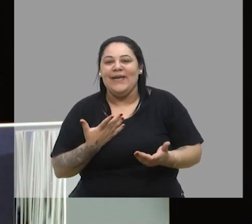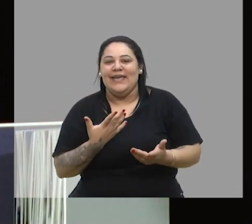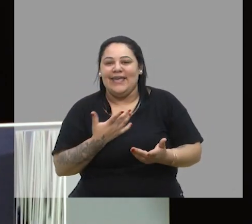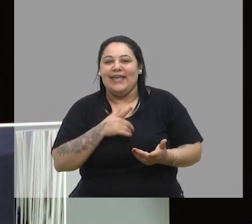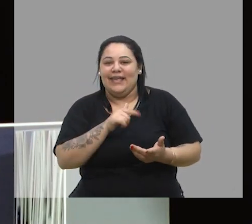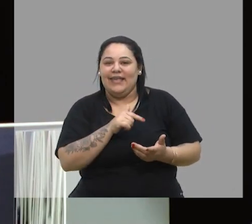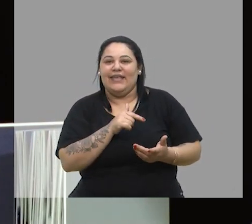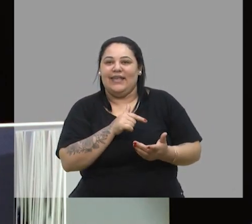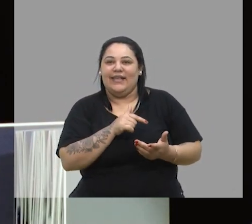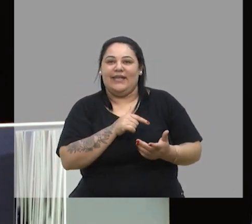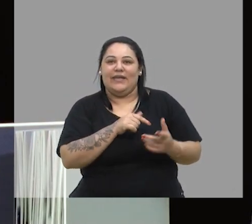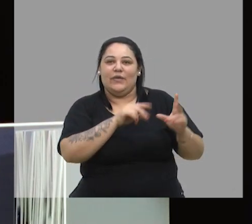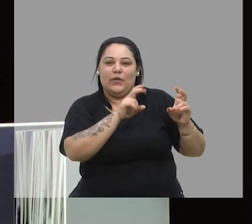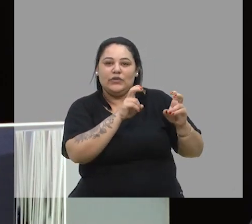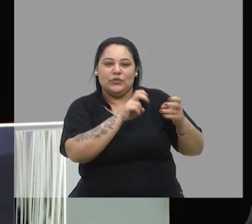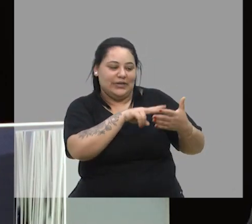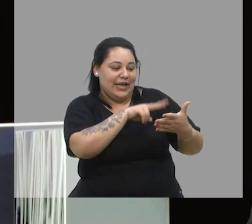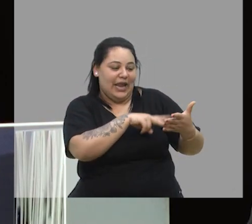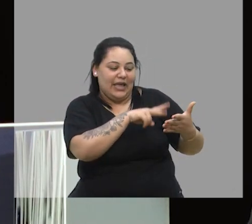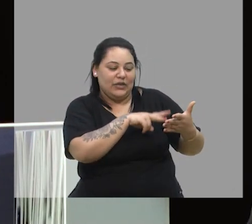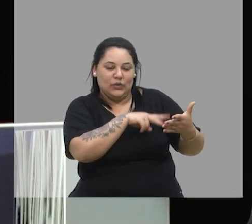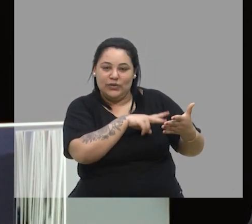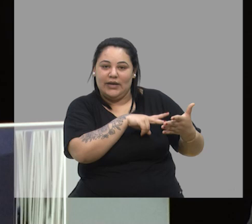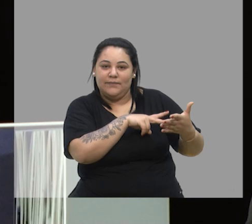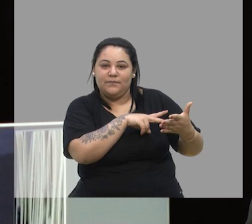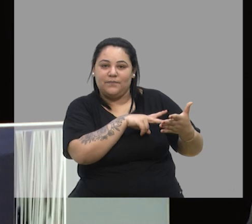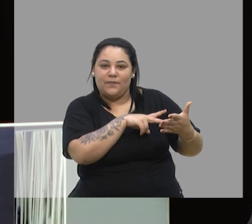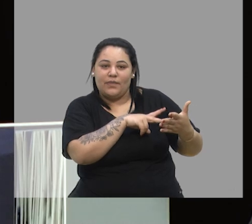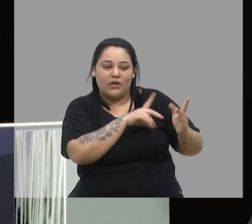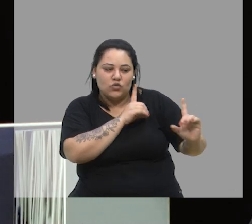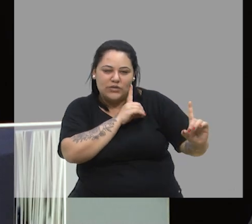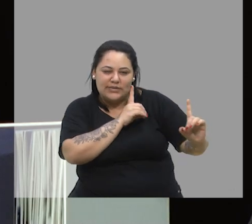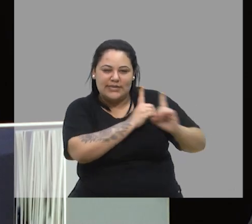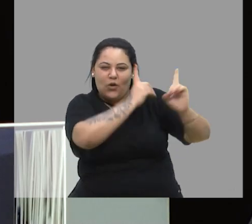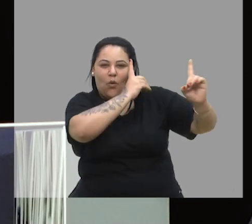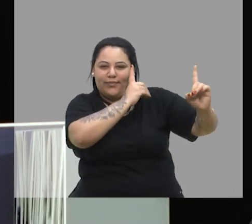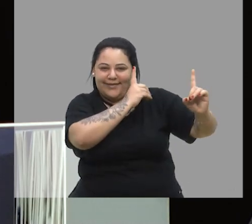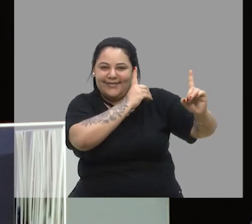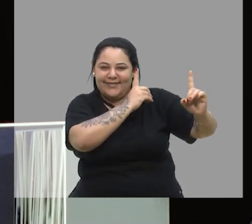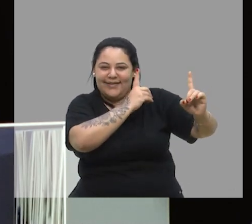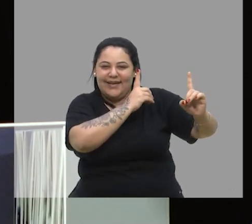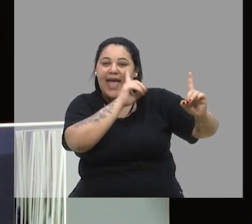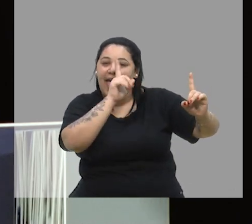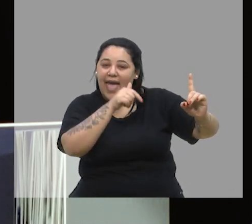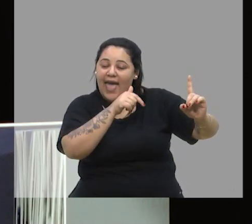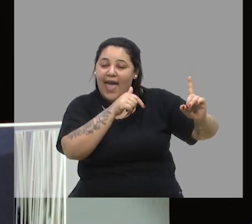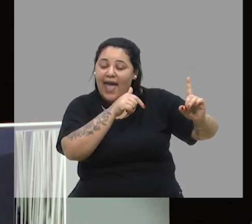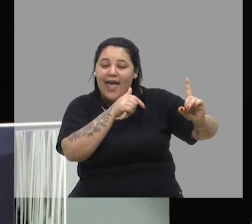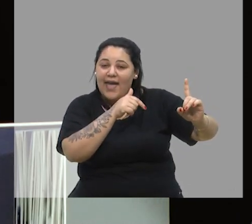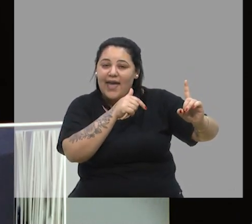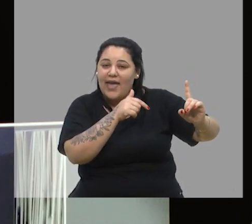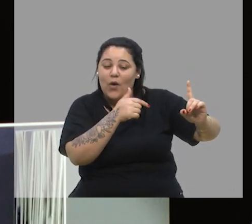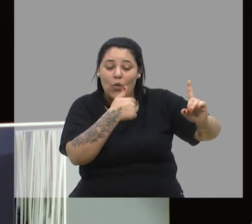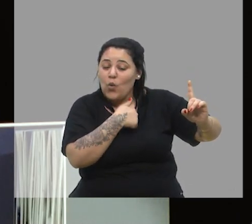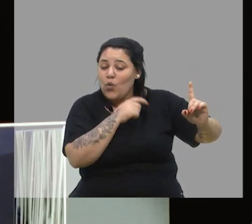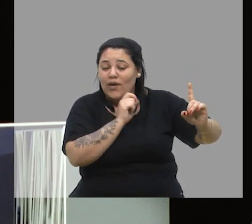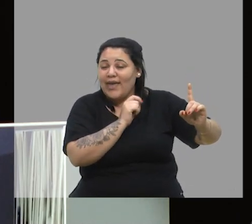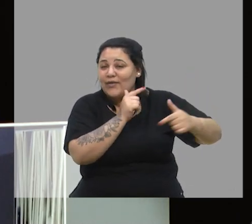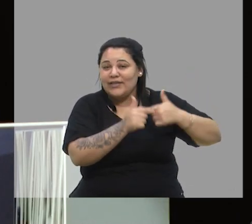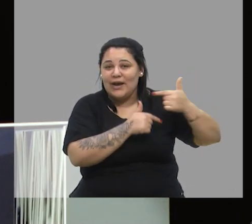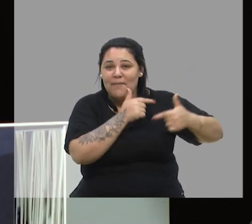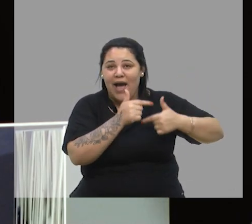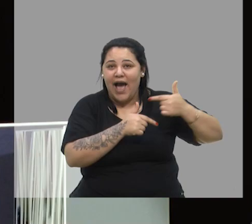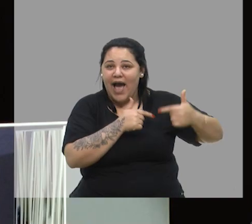música, né? Então... foi com essa ideia. E o tema na leitura Nos Encontramos é